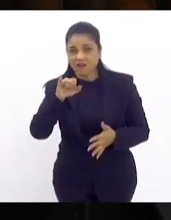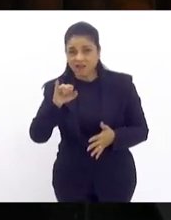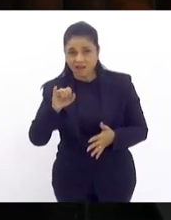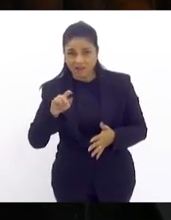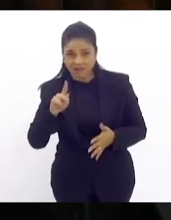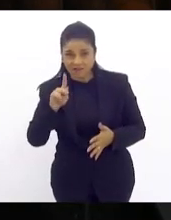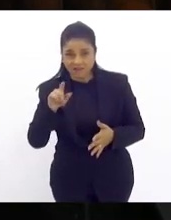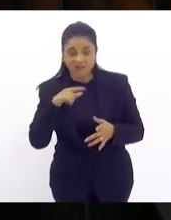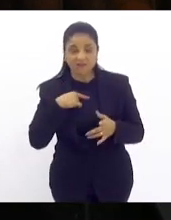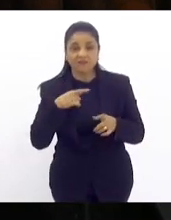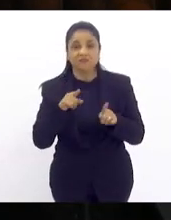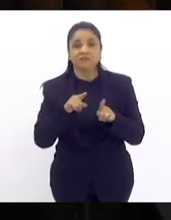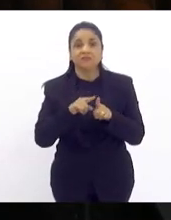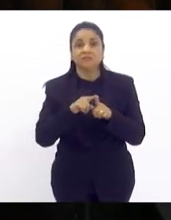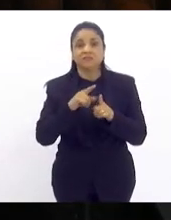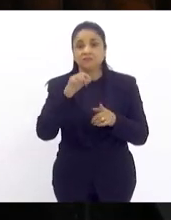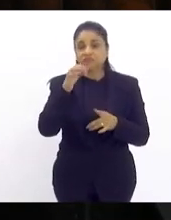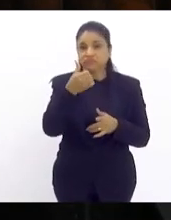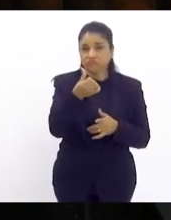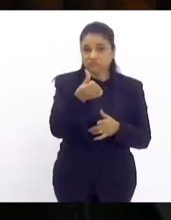juros escorchantes